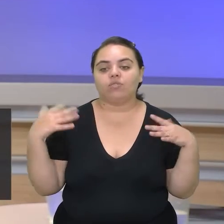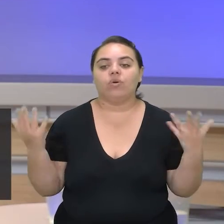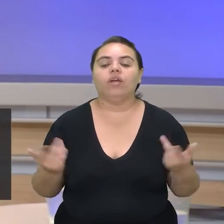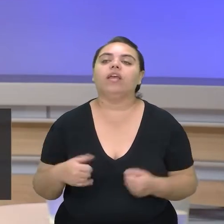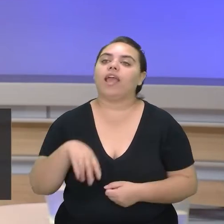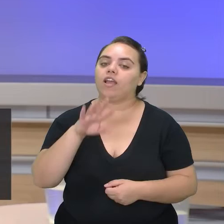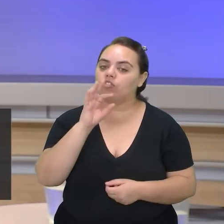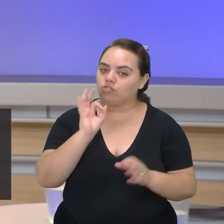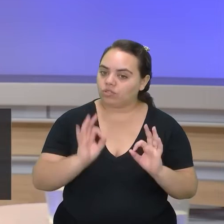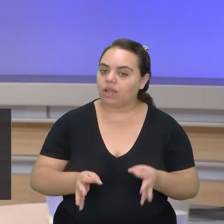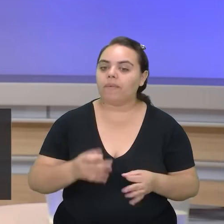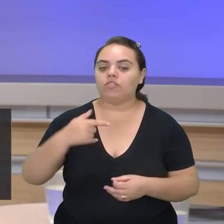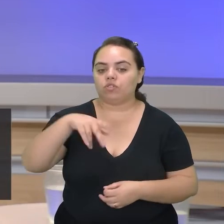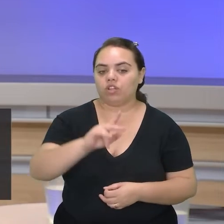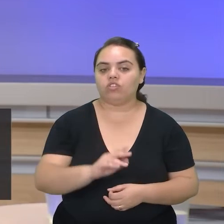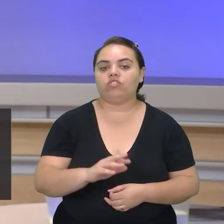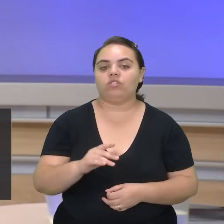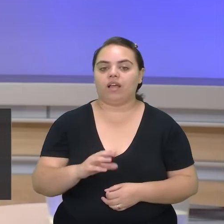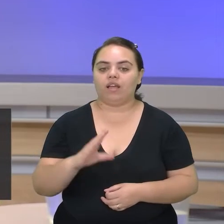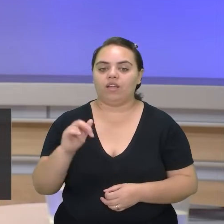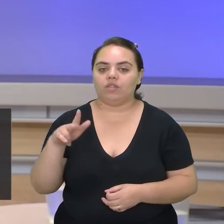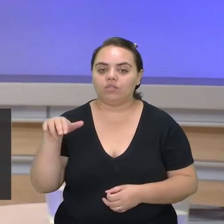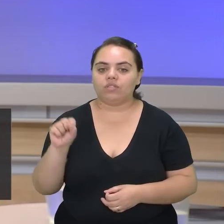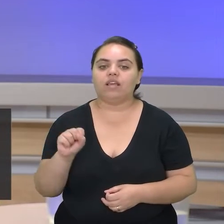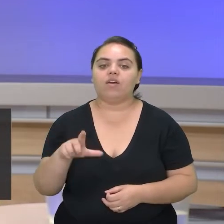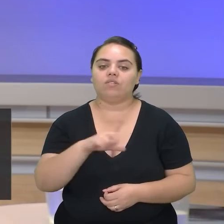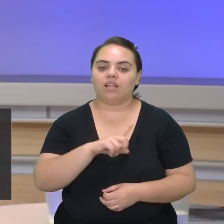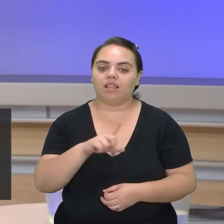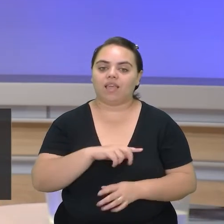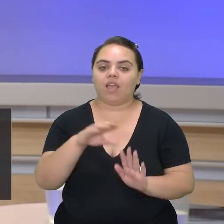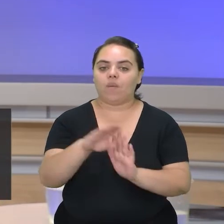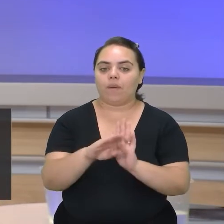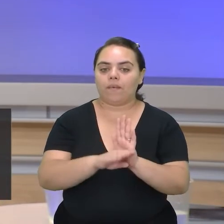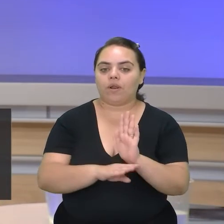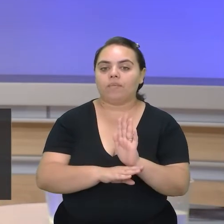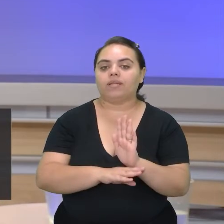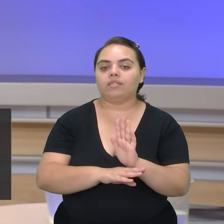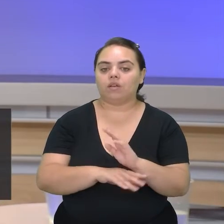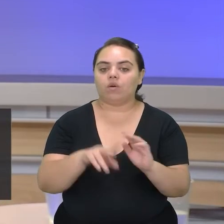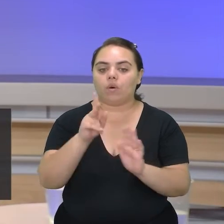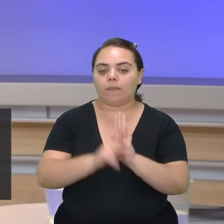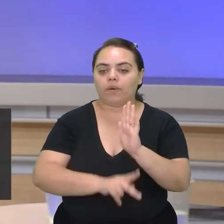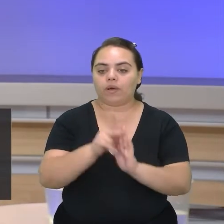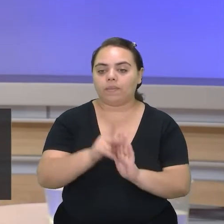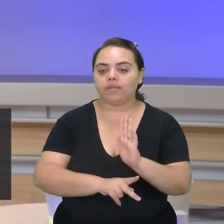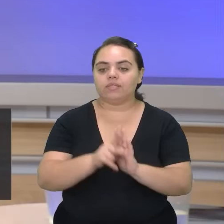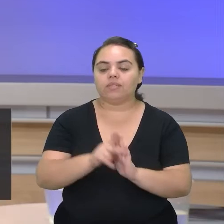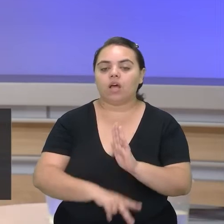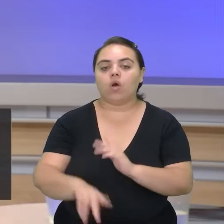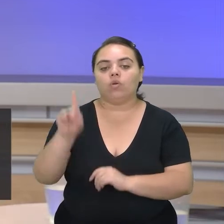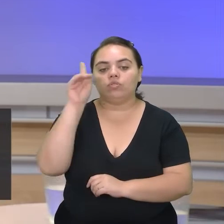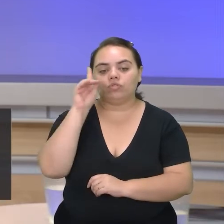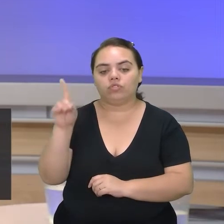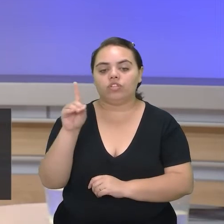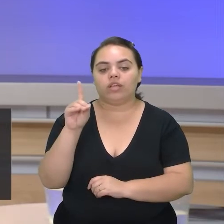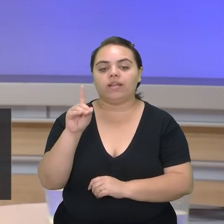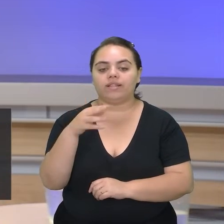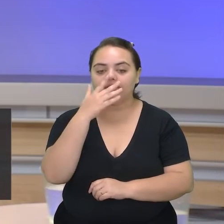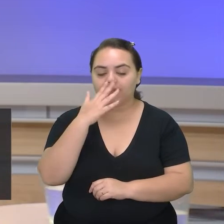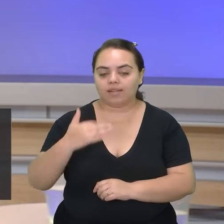que, como nós estamos no céu, o céu tem uma programação para o Dia das Crianças. Então, vai se integrar a programação de Dia das Crianças de alguns dos